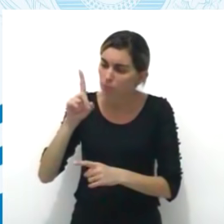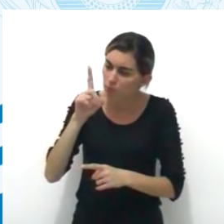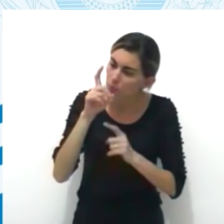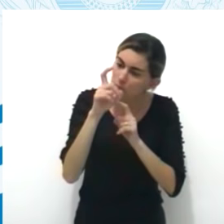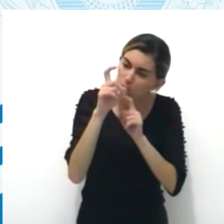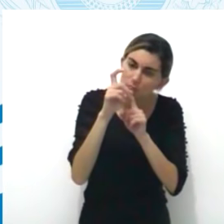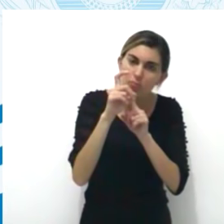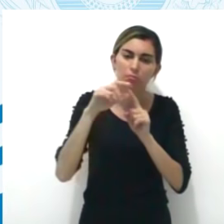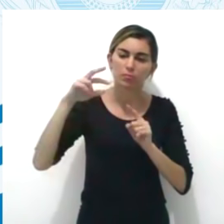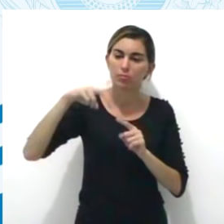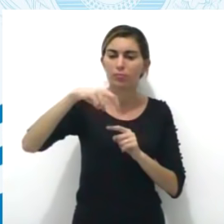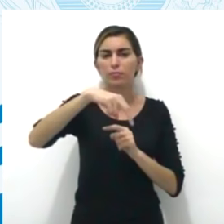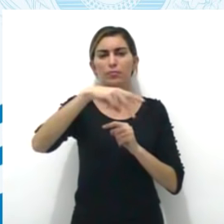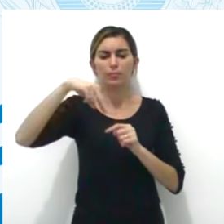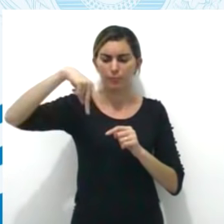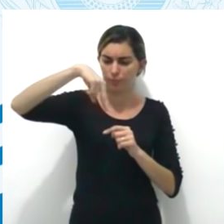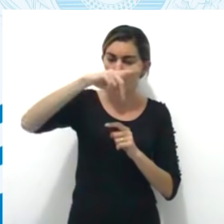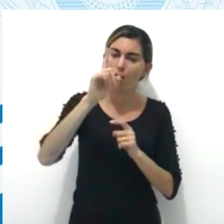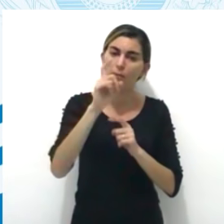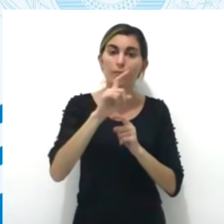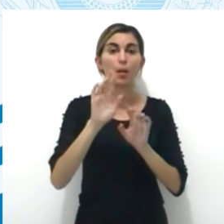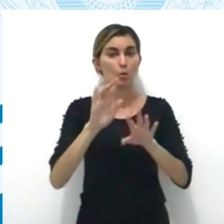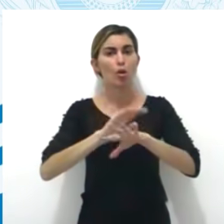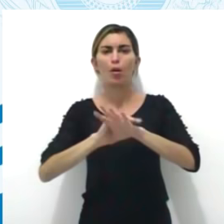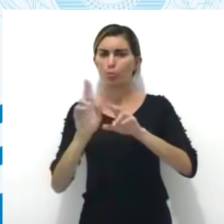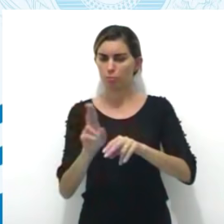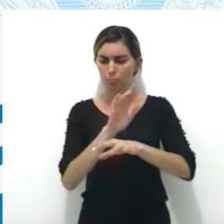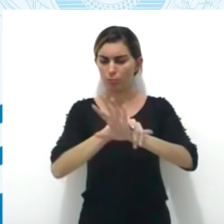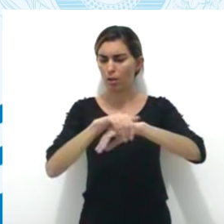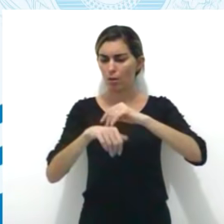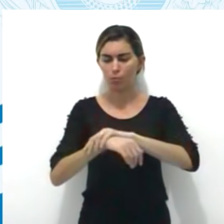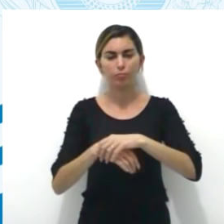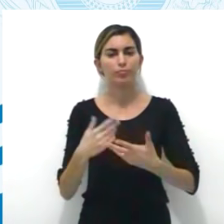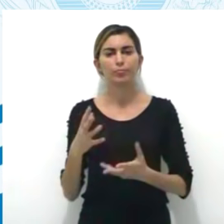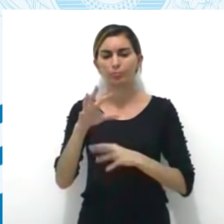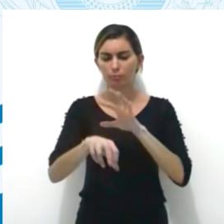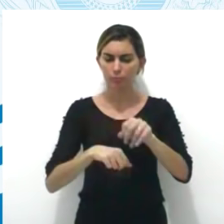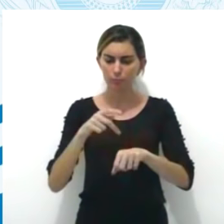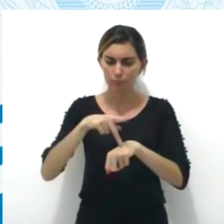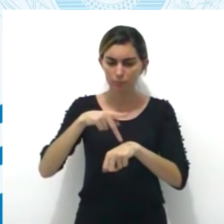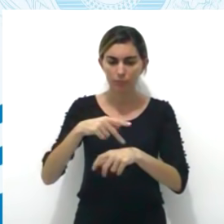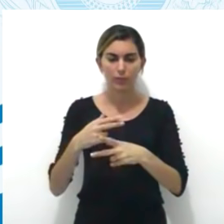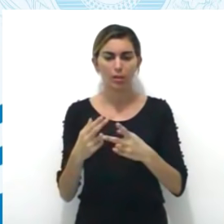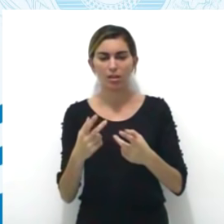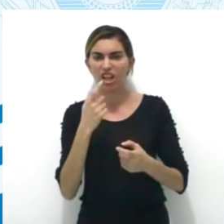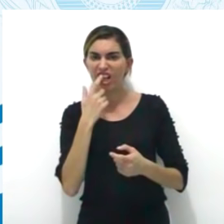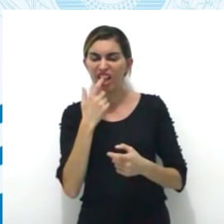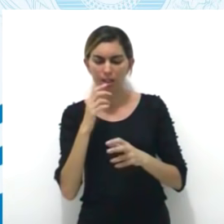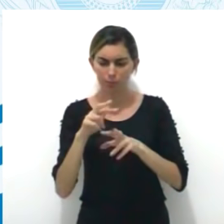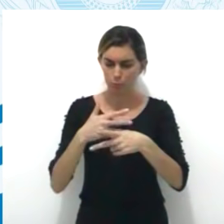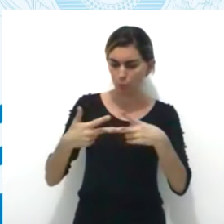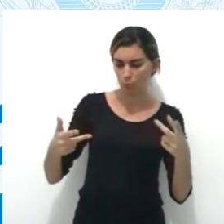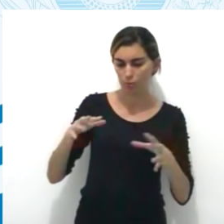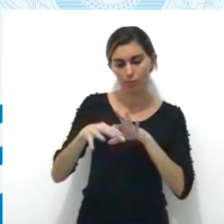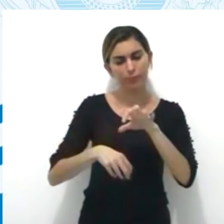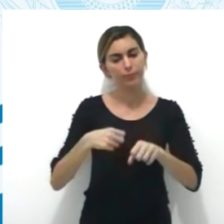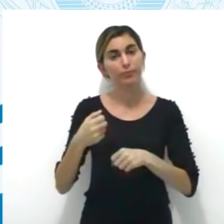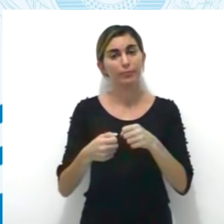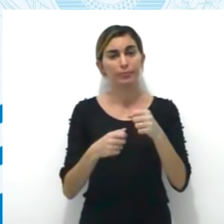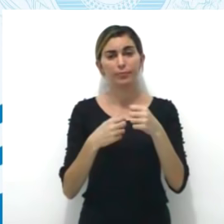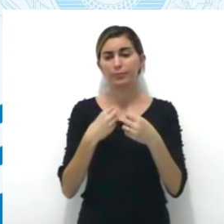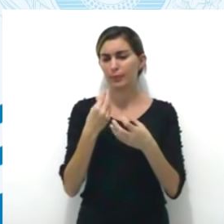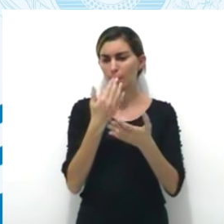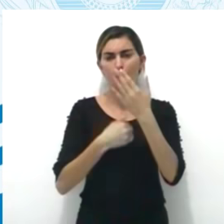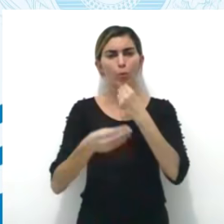curvados, mas já utilizavam as mãos para pegar pedras e ossos.